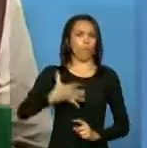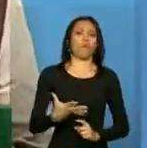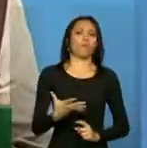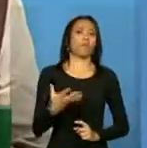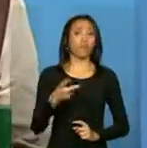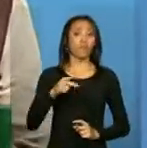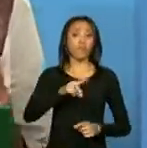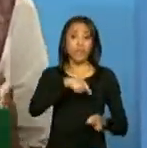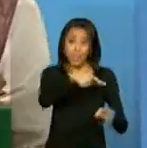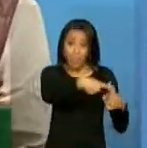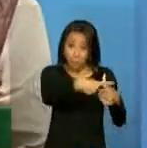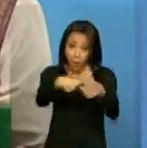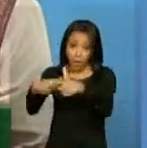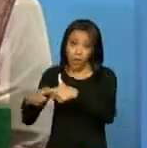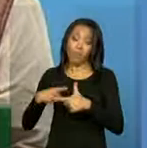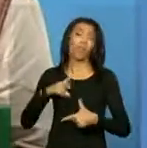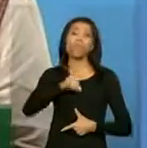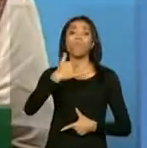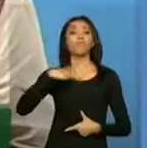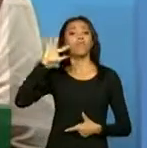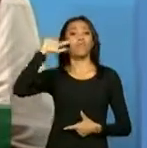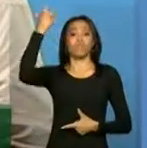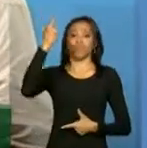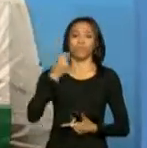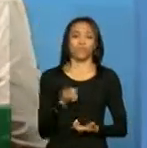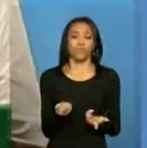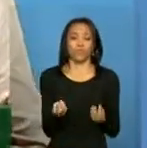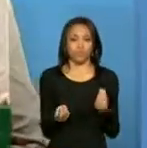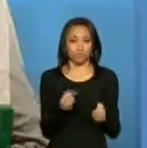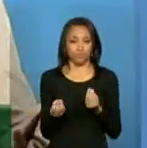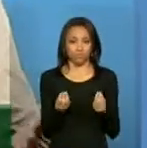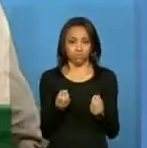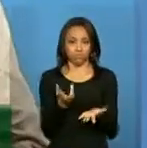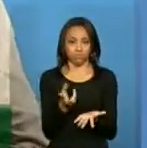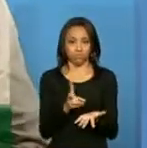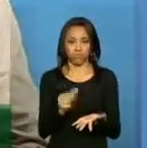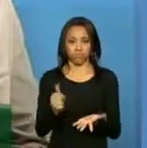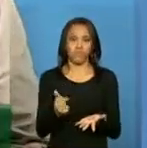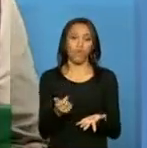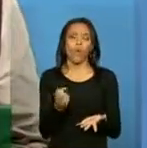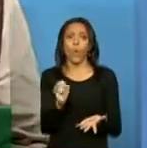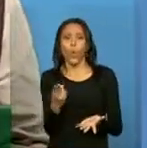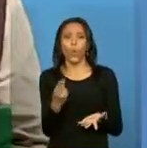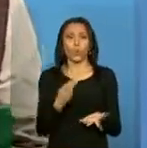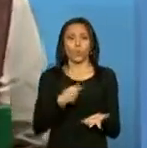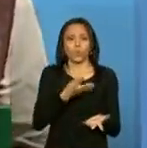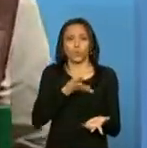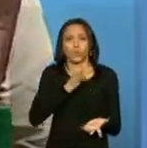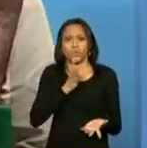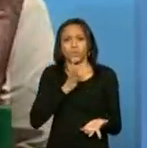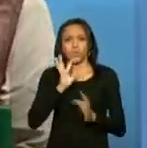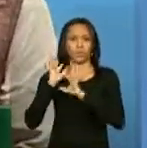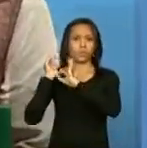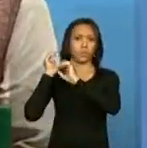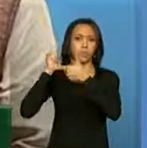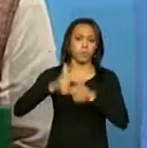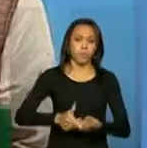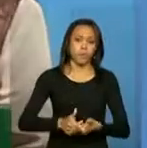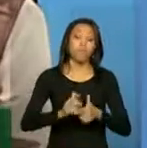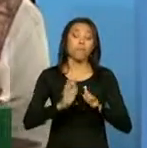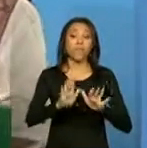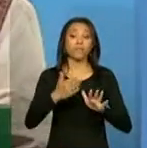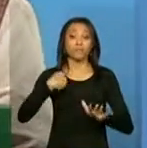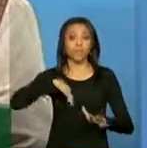vai ser resolvido tradicionalmente ou convencionalmente, nem com a sabedoria tradicional. Nós